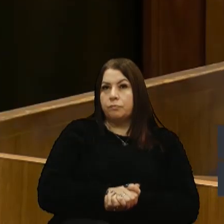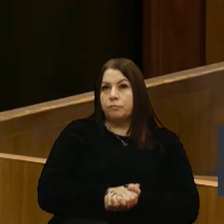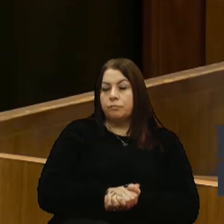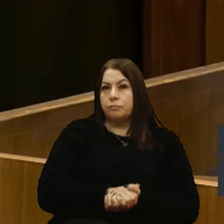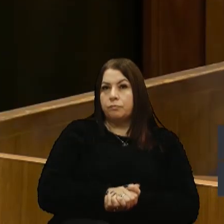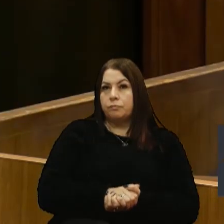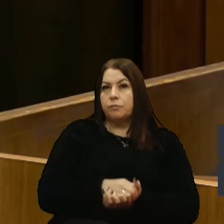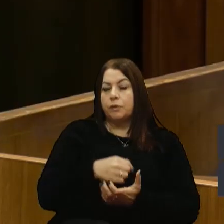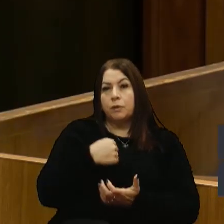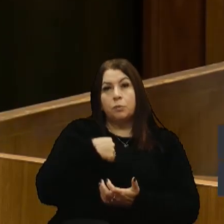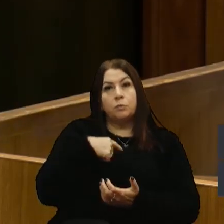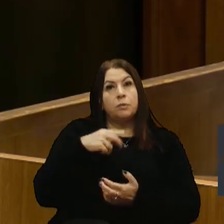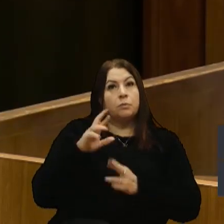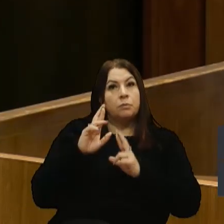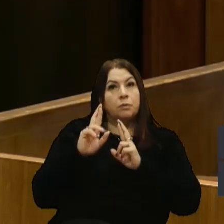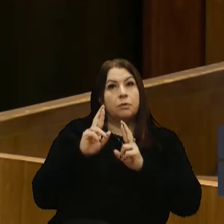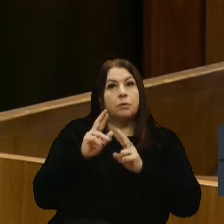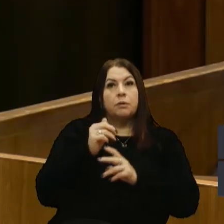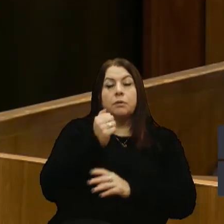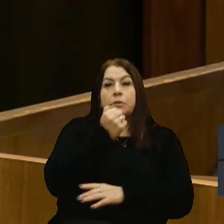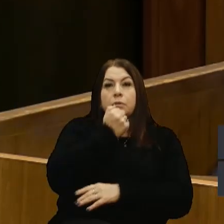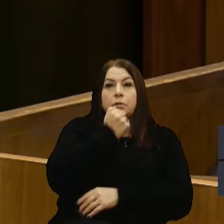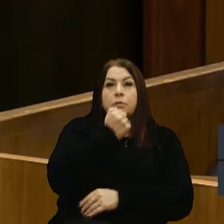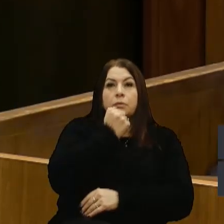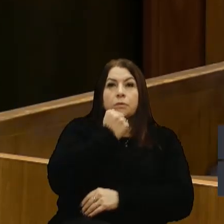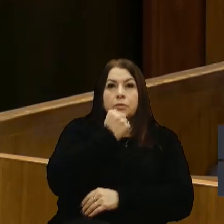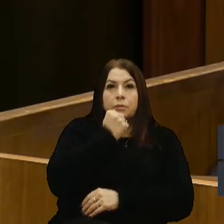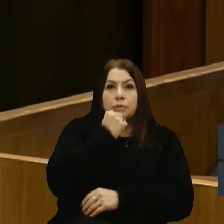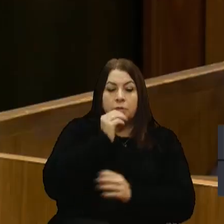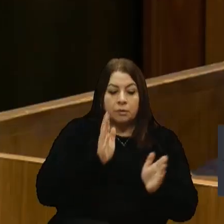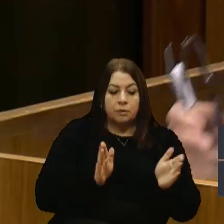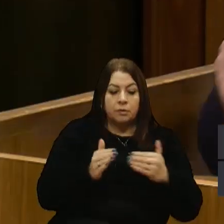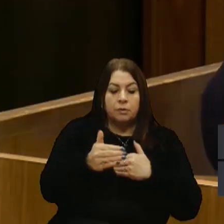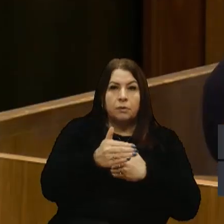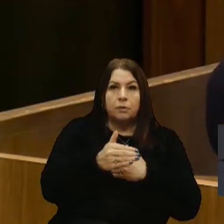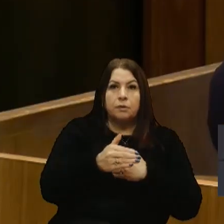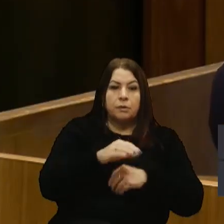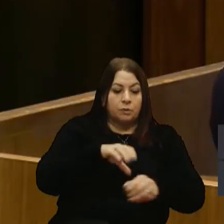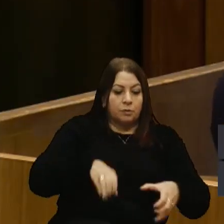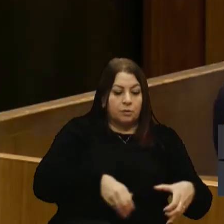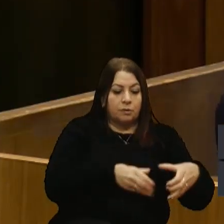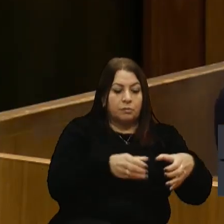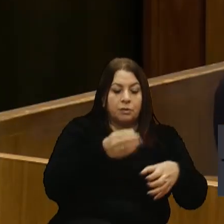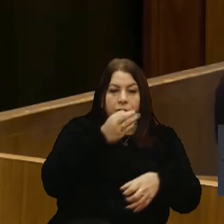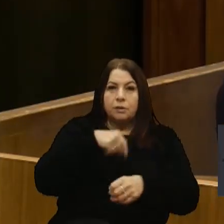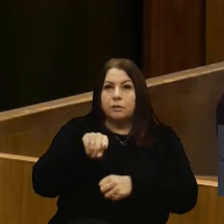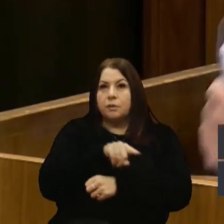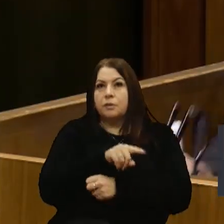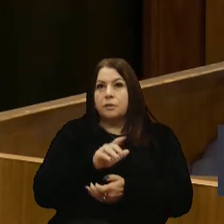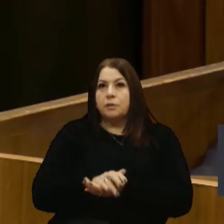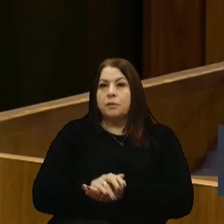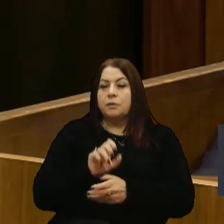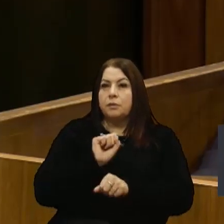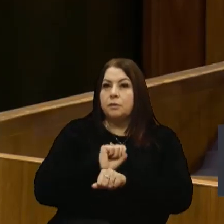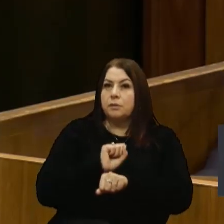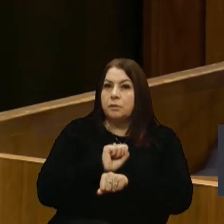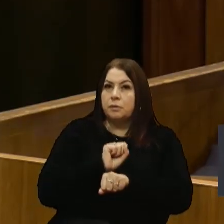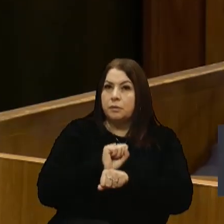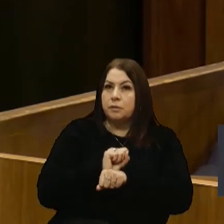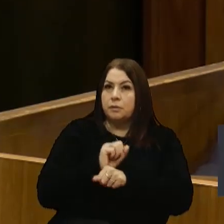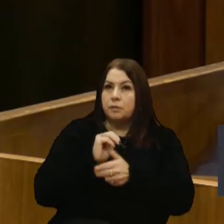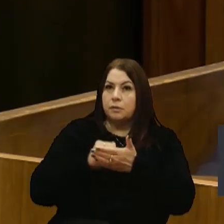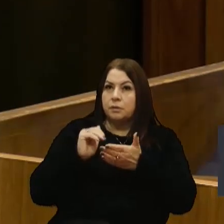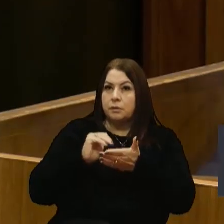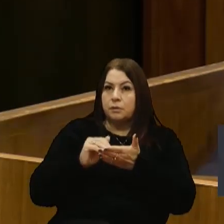eu tenho a esperança das pedras do Canaliza Caxias. E eu aguardo que o